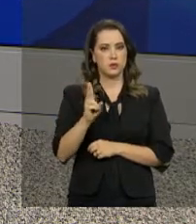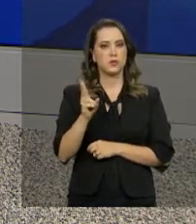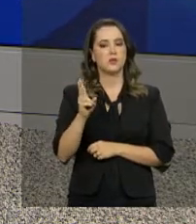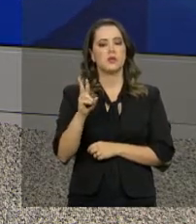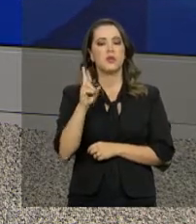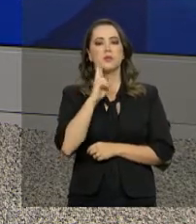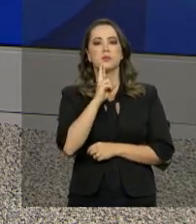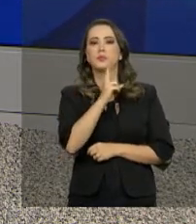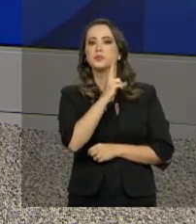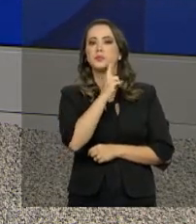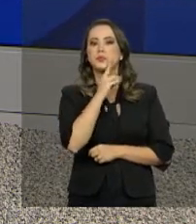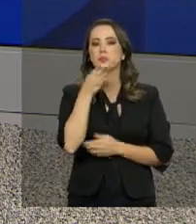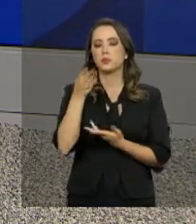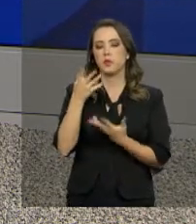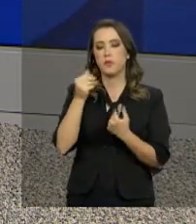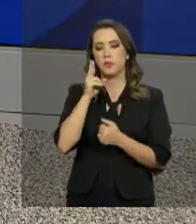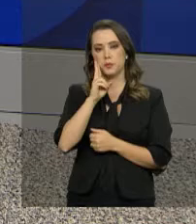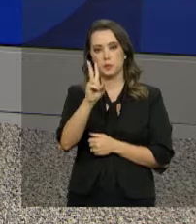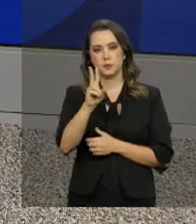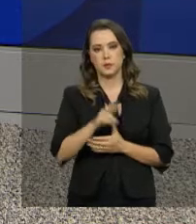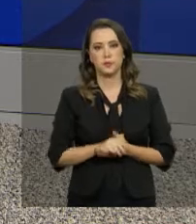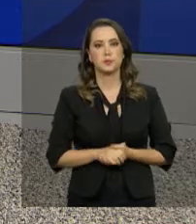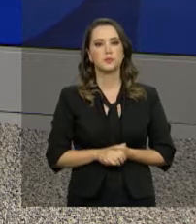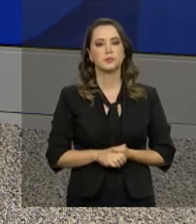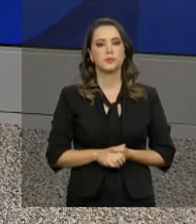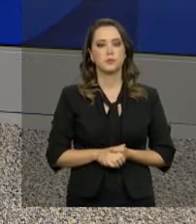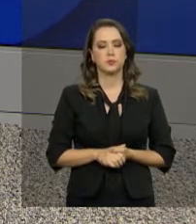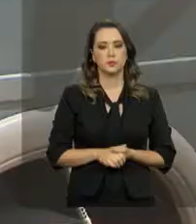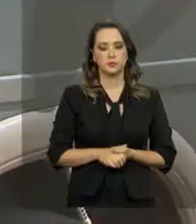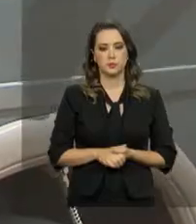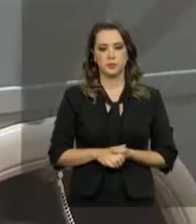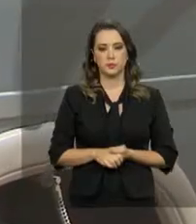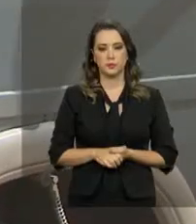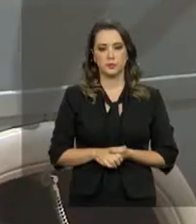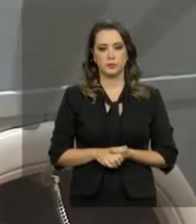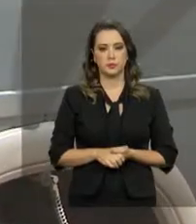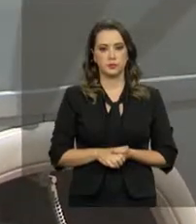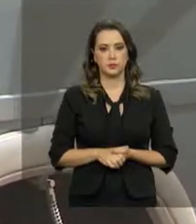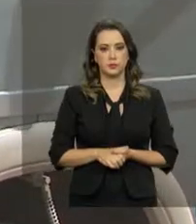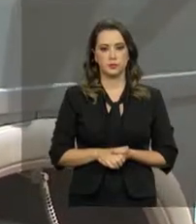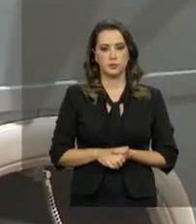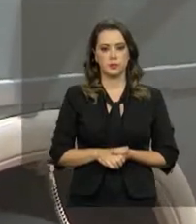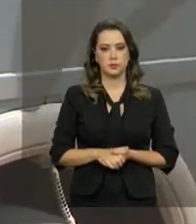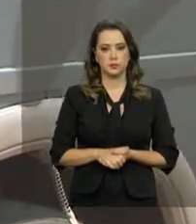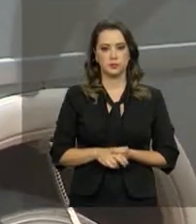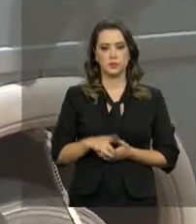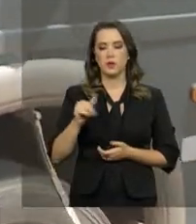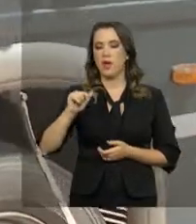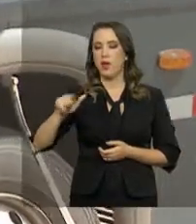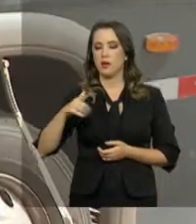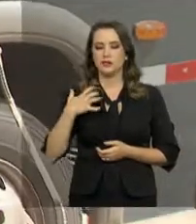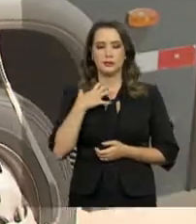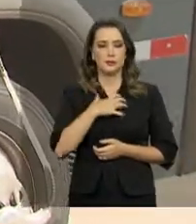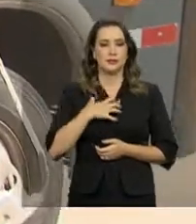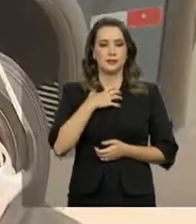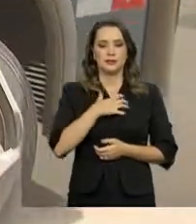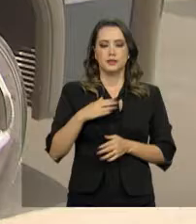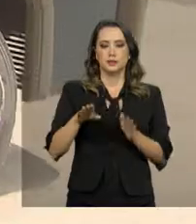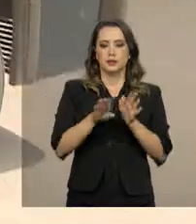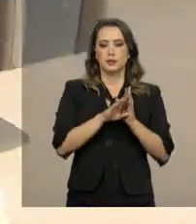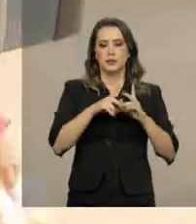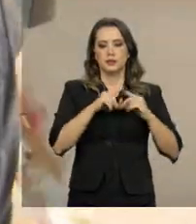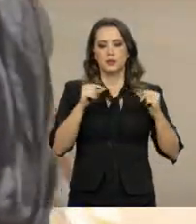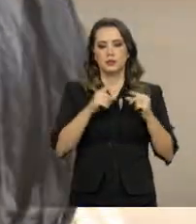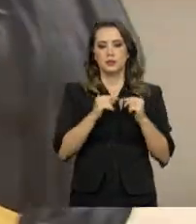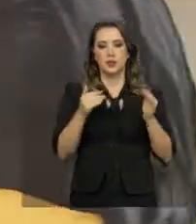roraima saiba mais na reportagem de marcio fernandes e raquel chegou ansiosa brasília esta é a